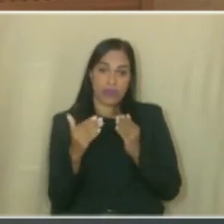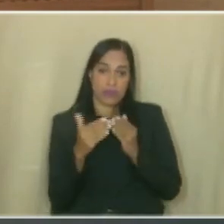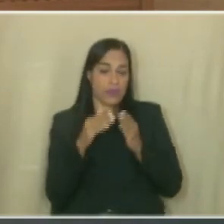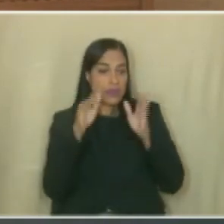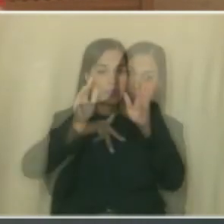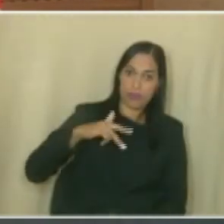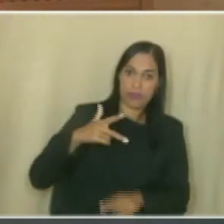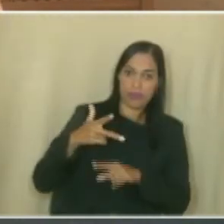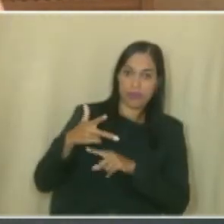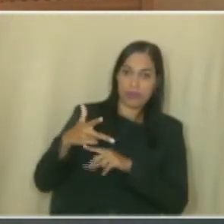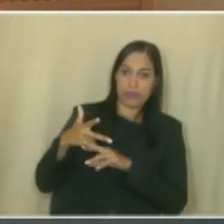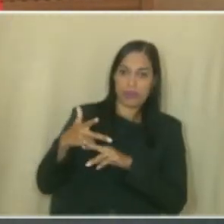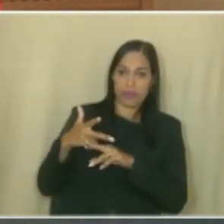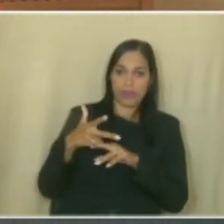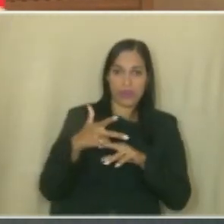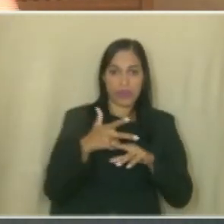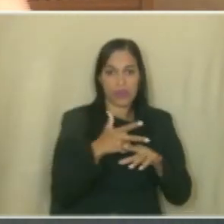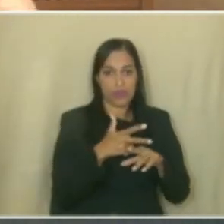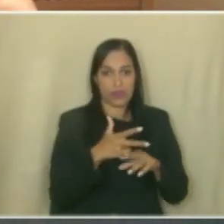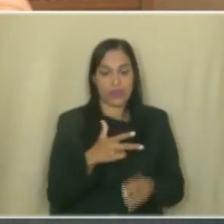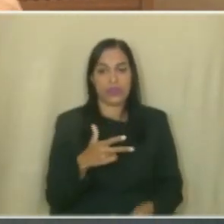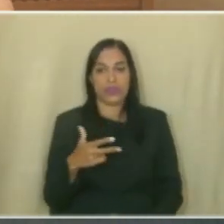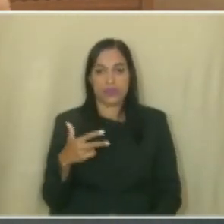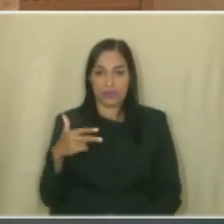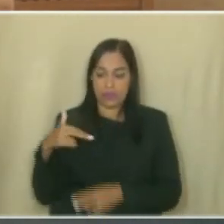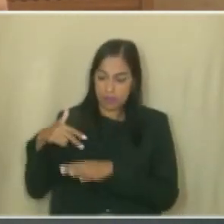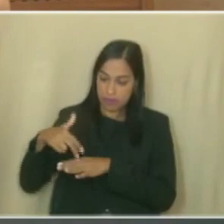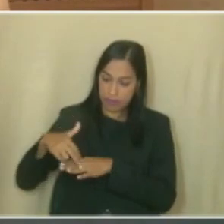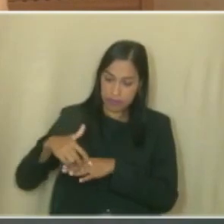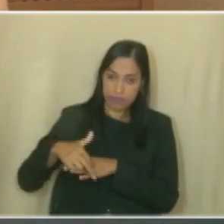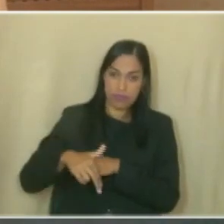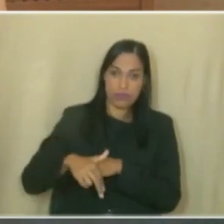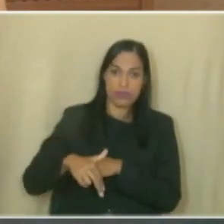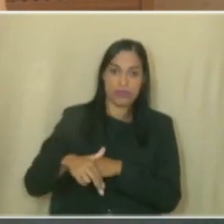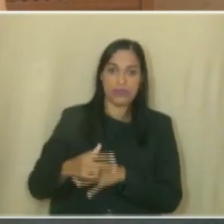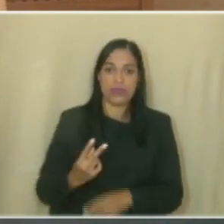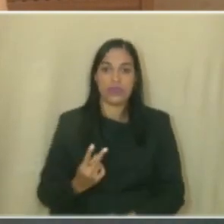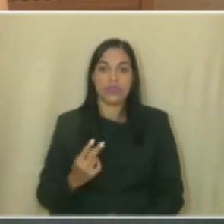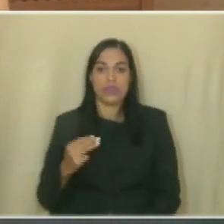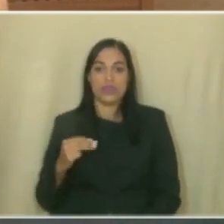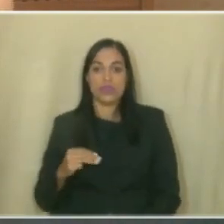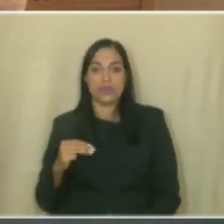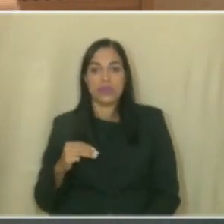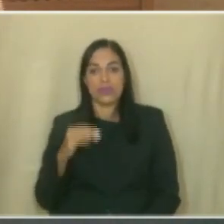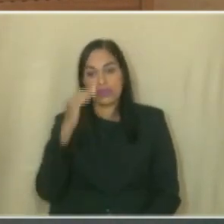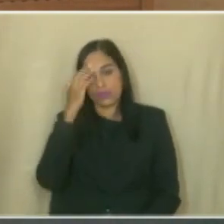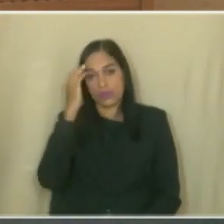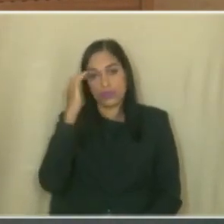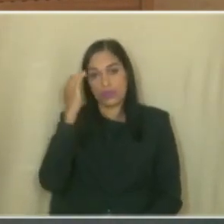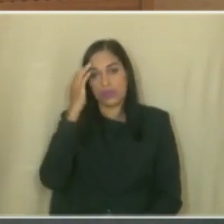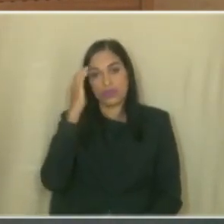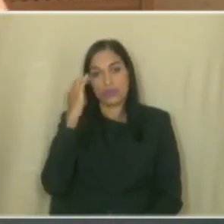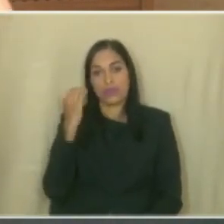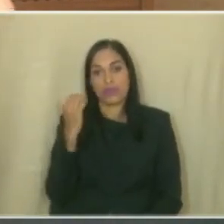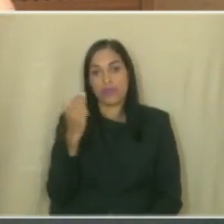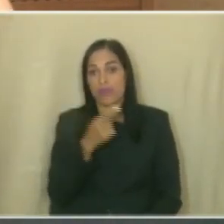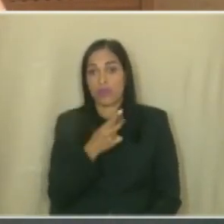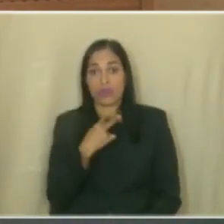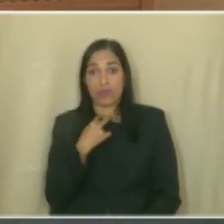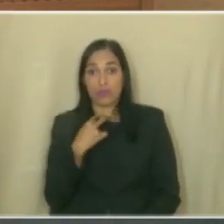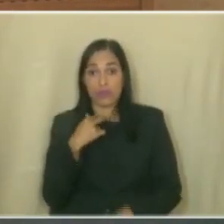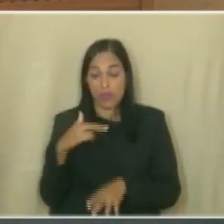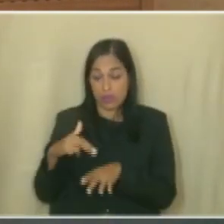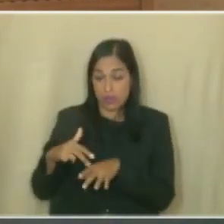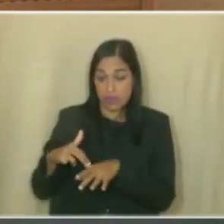situação dela. A gente descendo a escadaria não leva 2 minutos. Mas ela não pode descer a escadaria, porque é